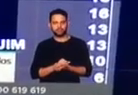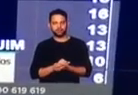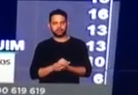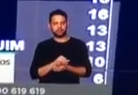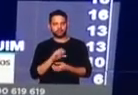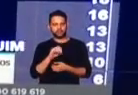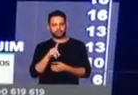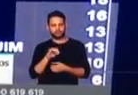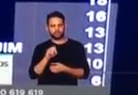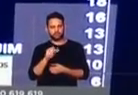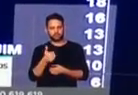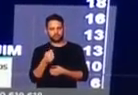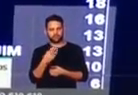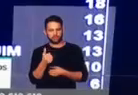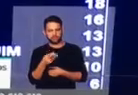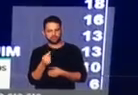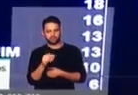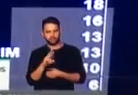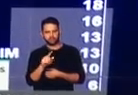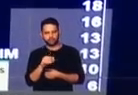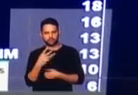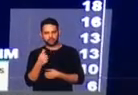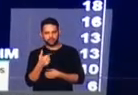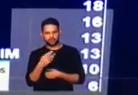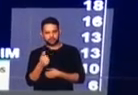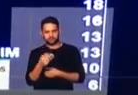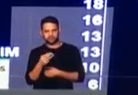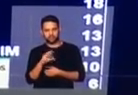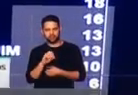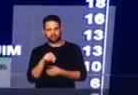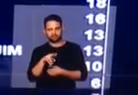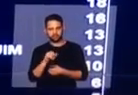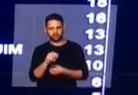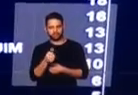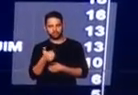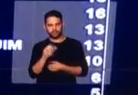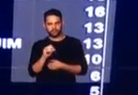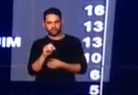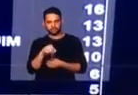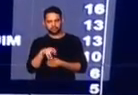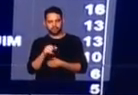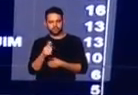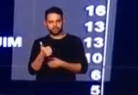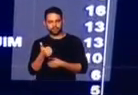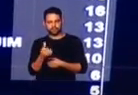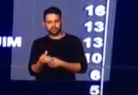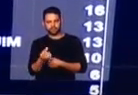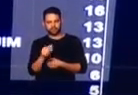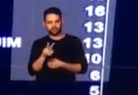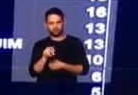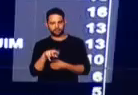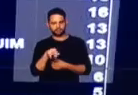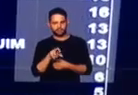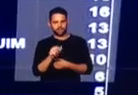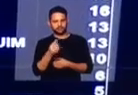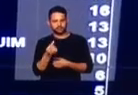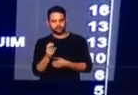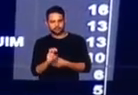16, Cristiane Brasil, 13, Carlos Gaguinho, 13, Carlos Manato, 10, Miro Teixeira, 6 e Evair